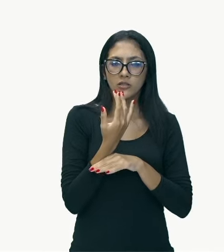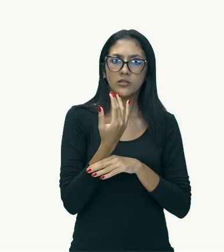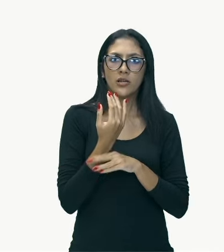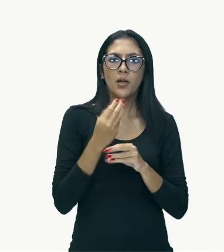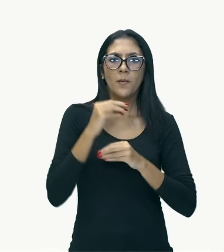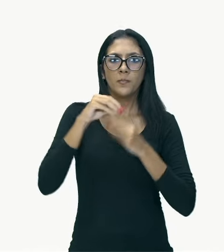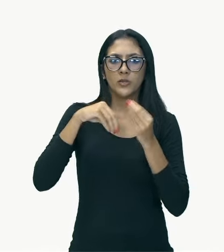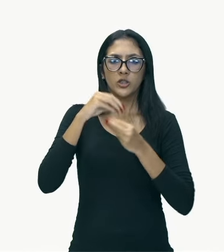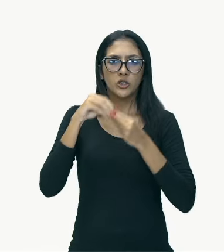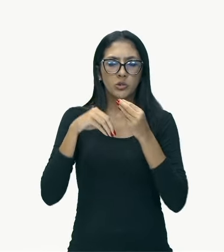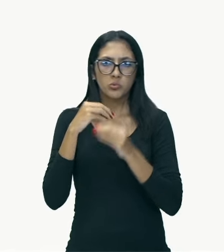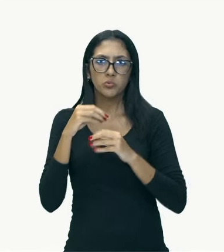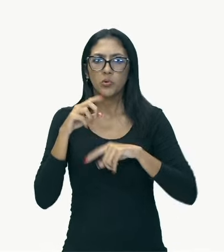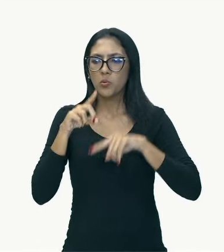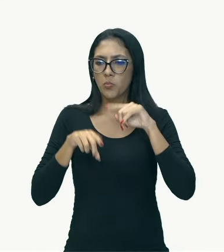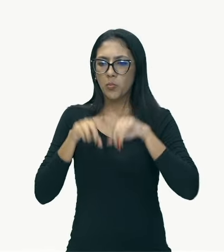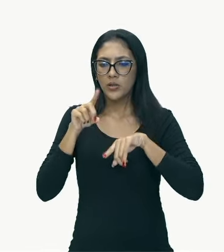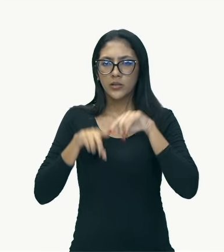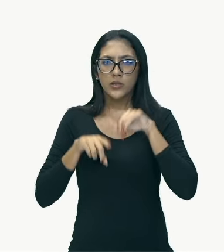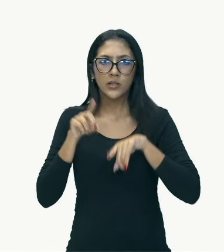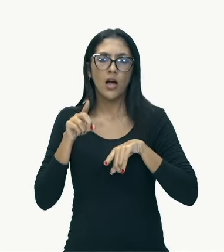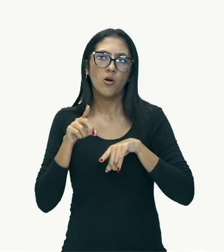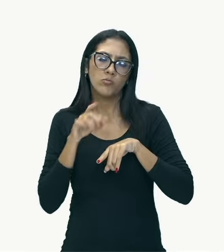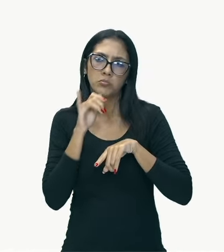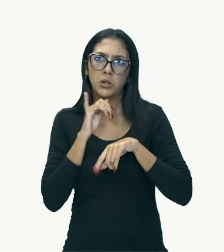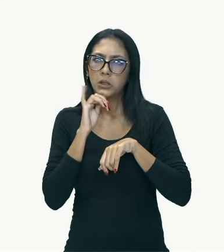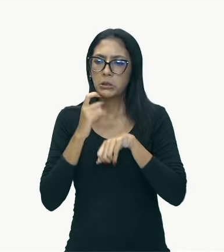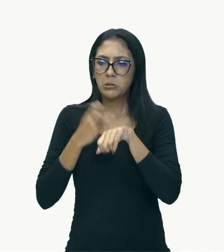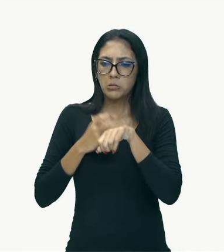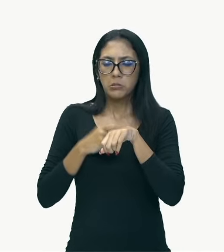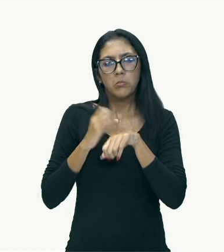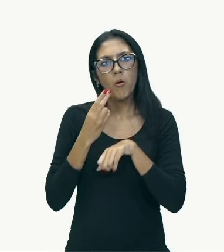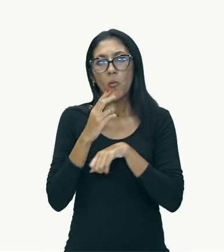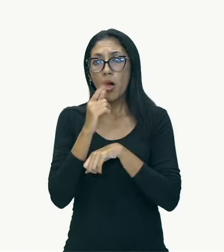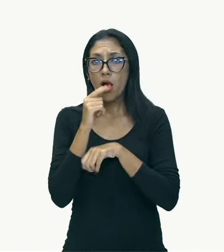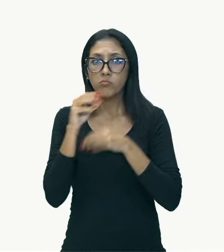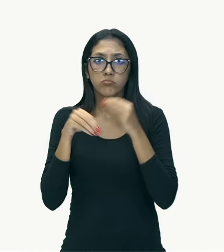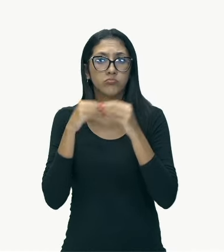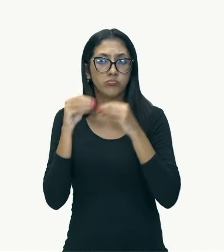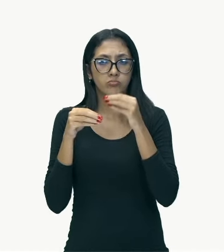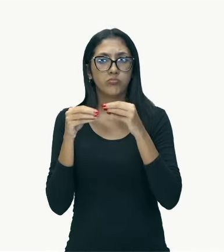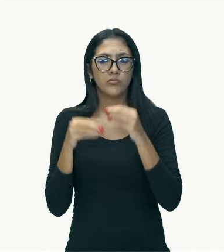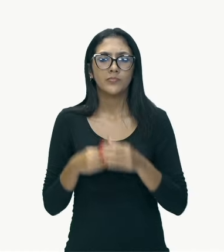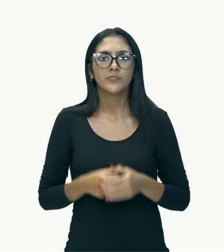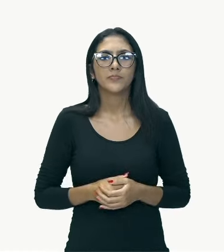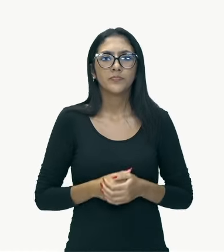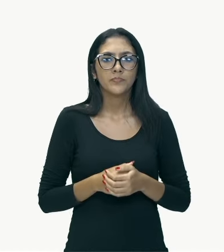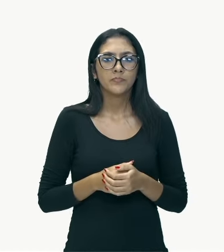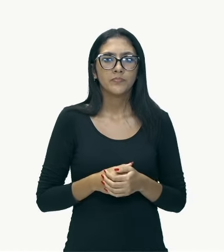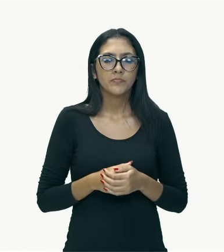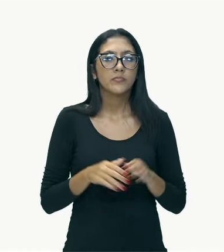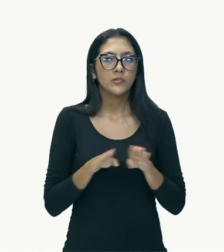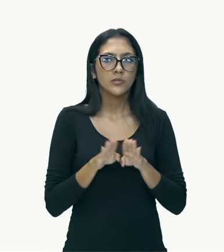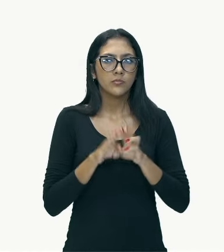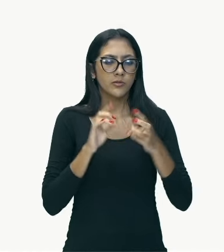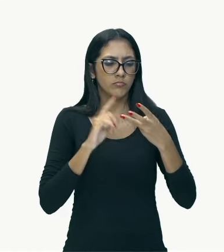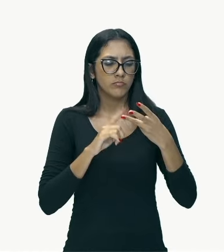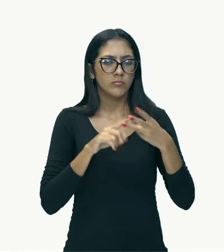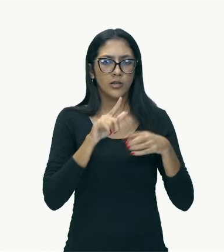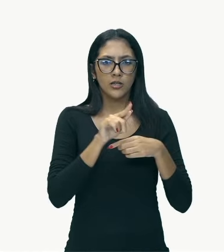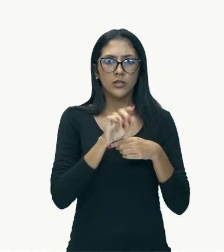disperso em um meio que pode ser sólido ou líquido. Temos também o gel,